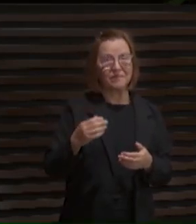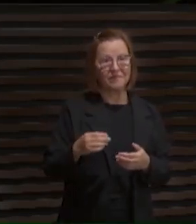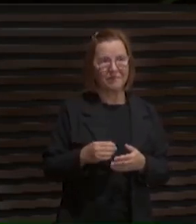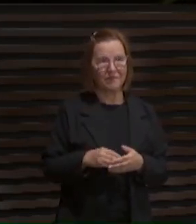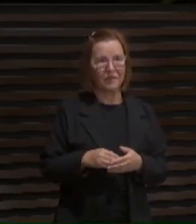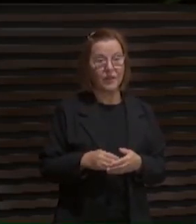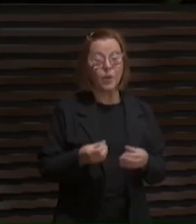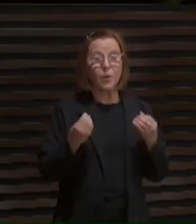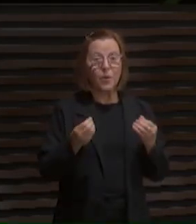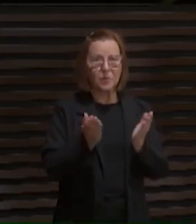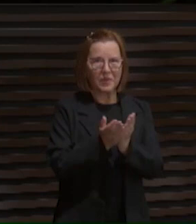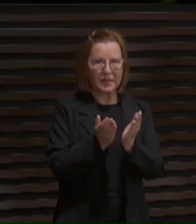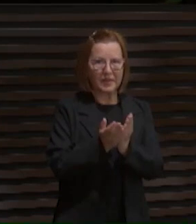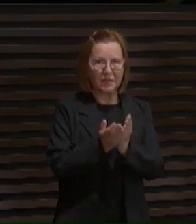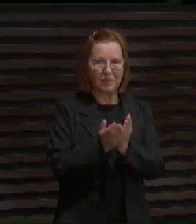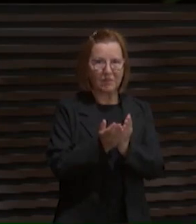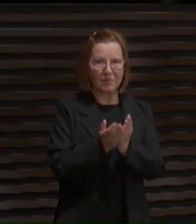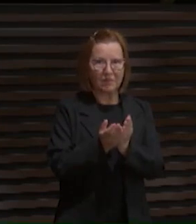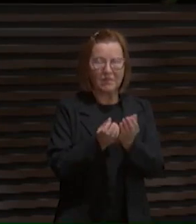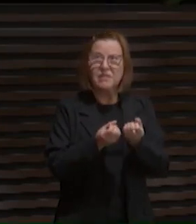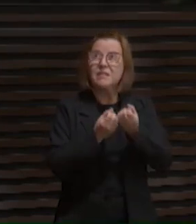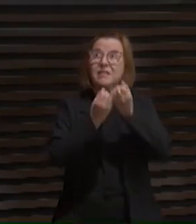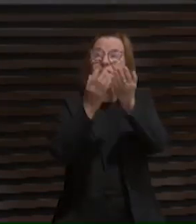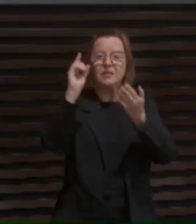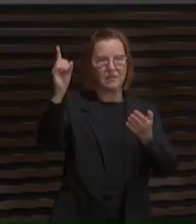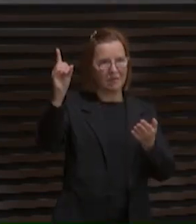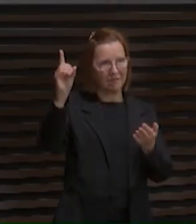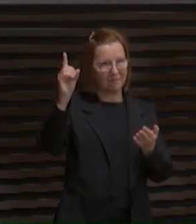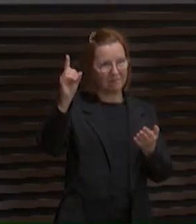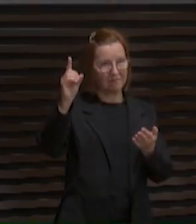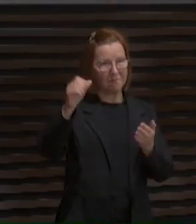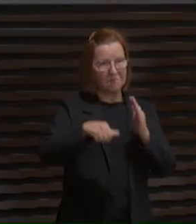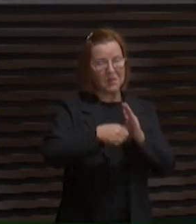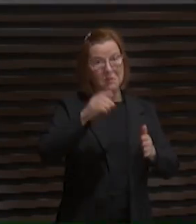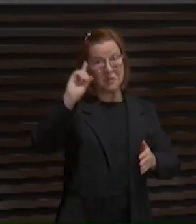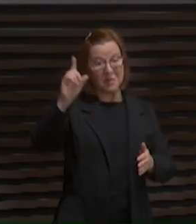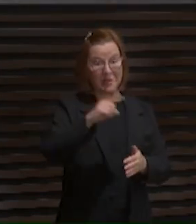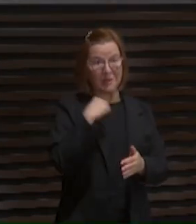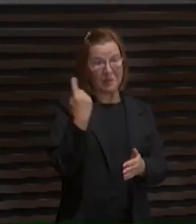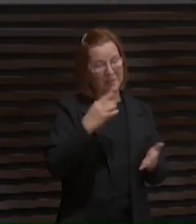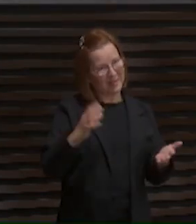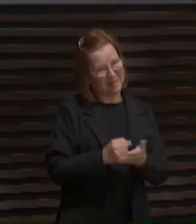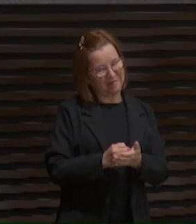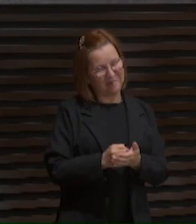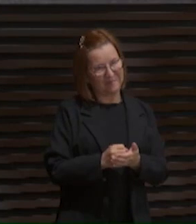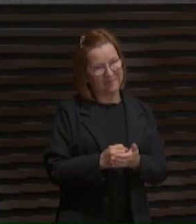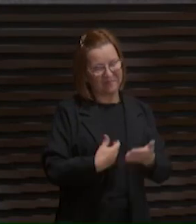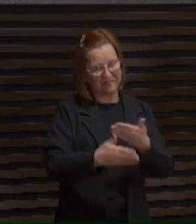vai se oferecer a Deus? Não é Ele que nos alcança primeiro? Como que isso funciona? Pela graça do